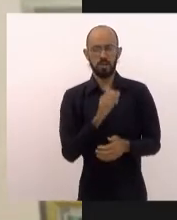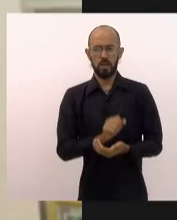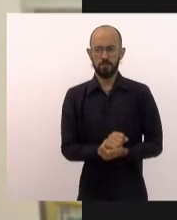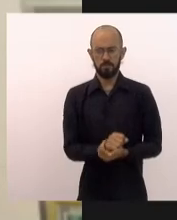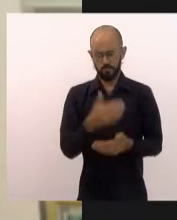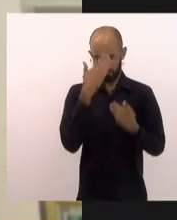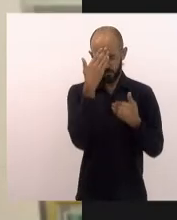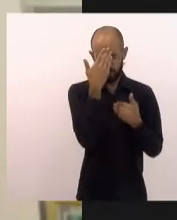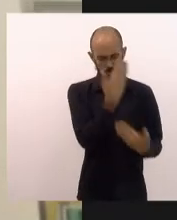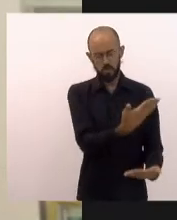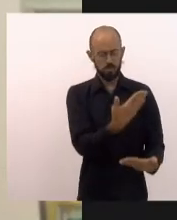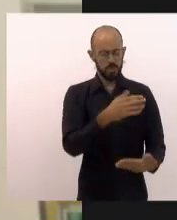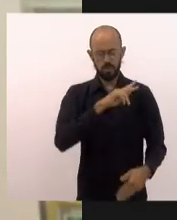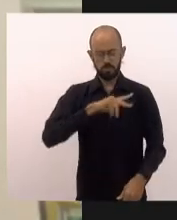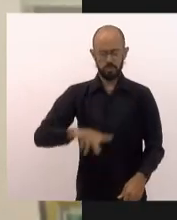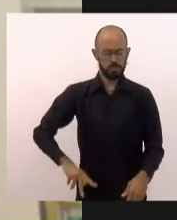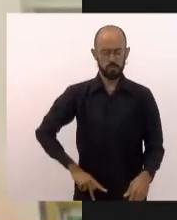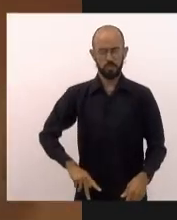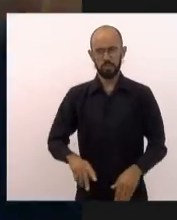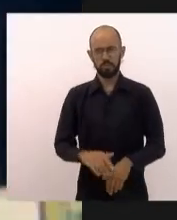Muito obrigado, presidente.